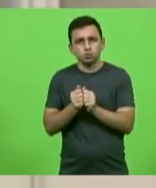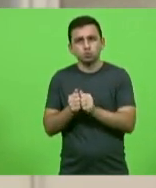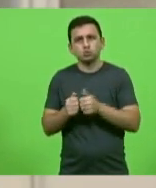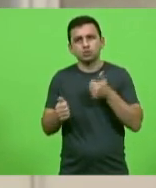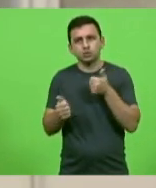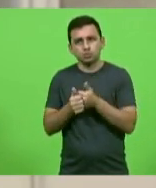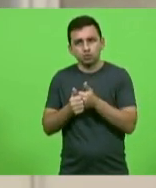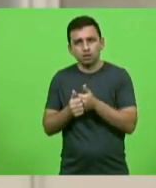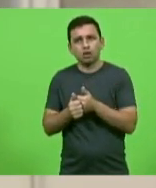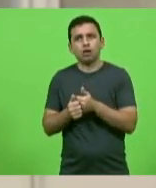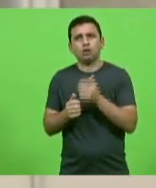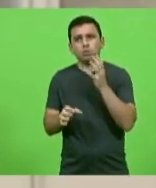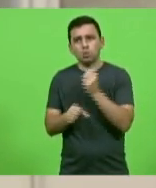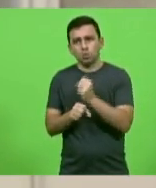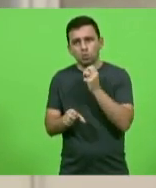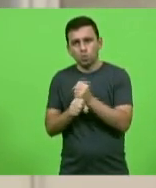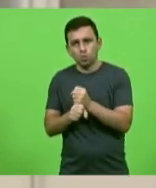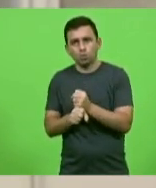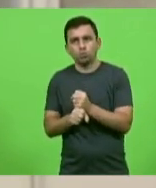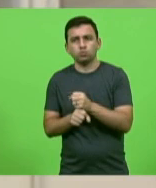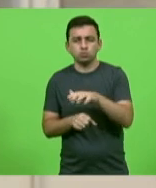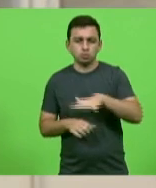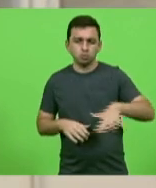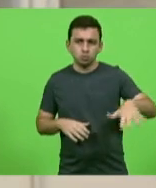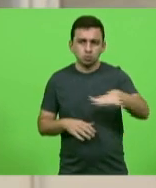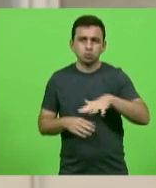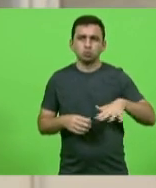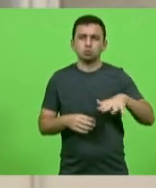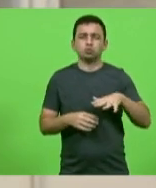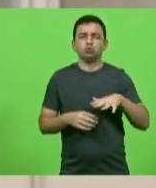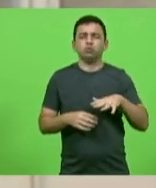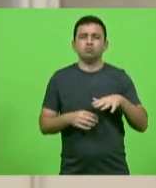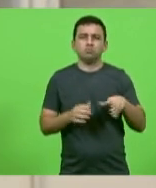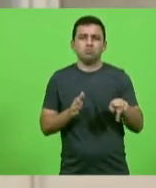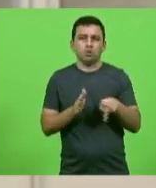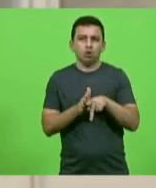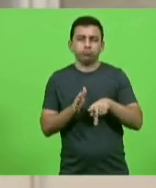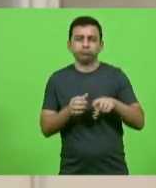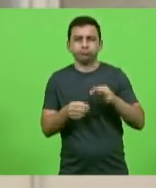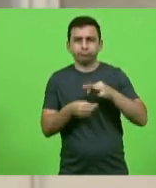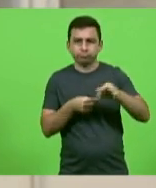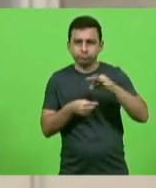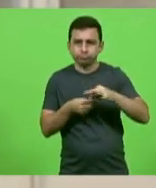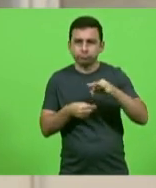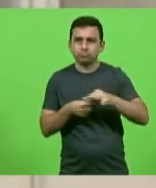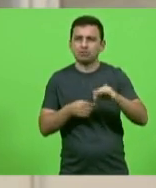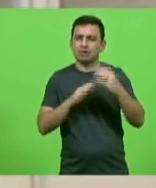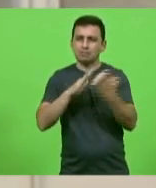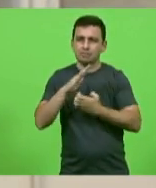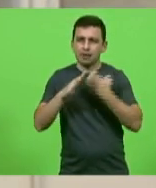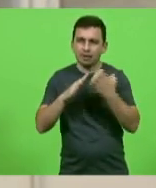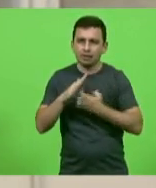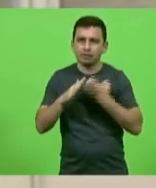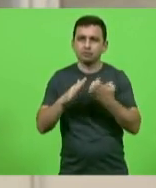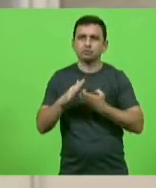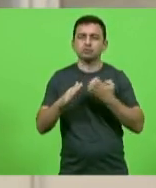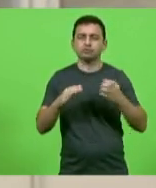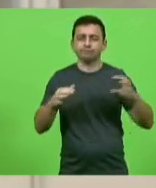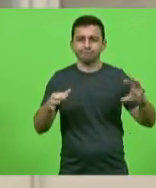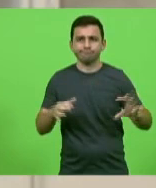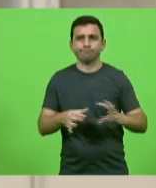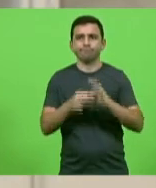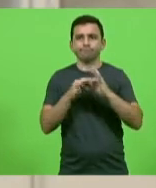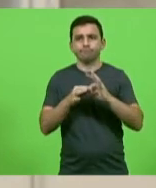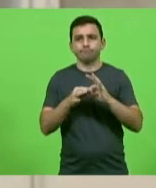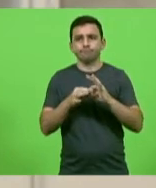de Contas e aos dirigentes de autarquias e Fundações do Poder Executivo estadual e empresas dependentes do tesouro